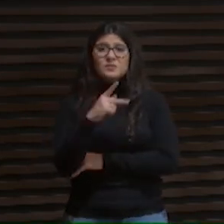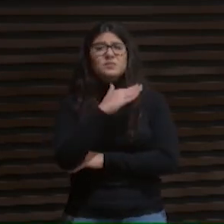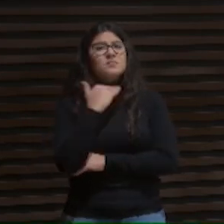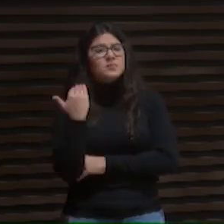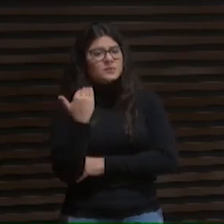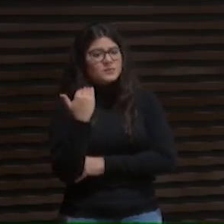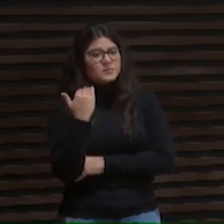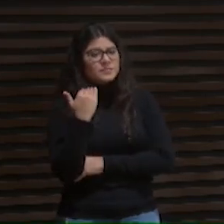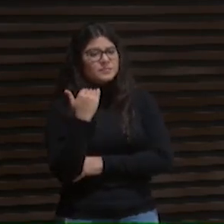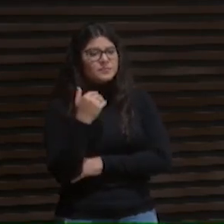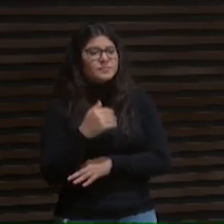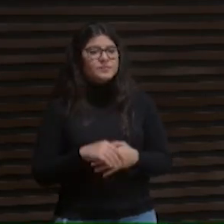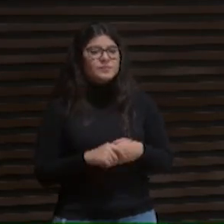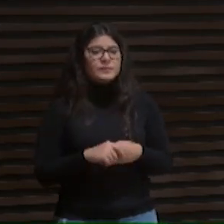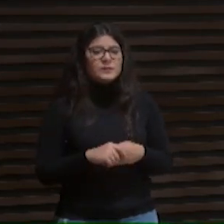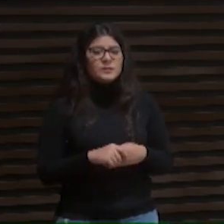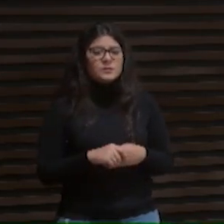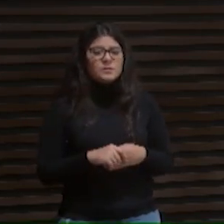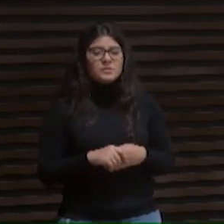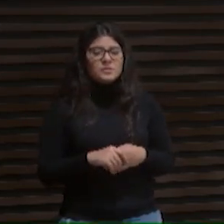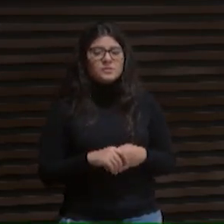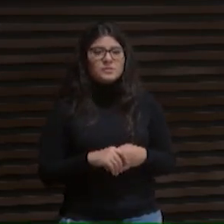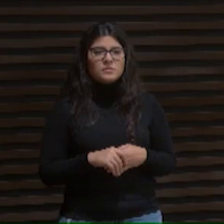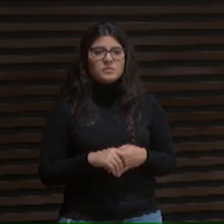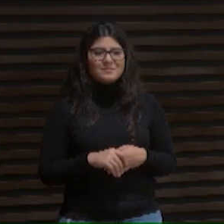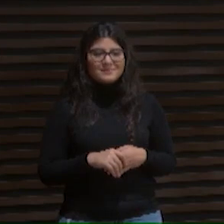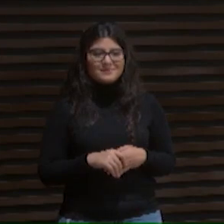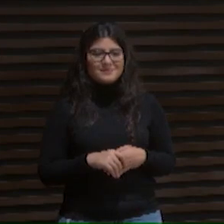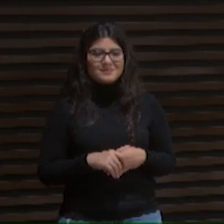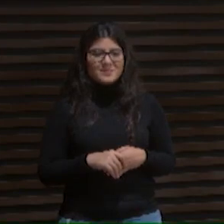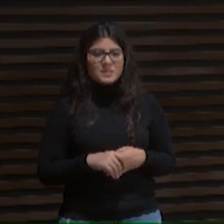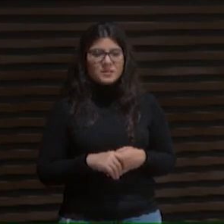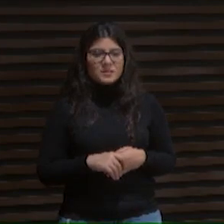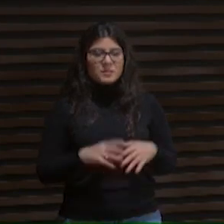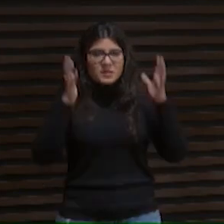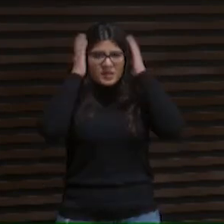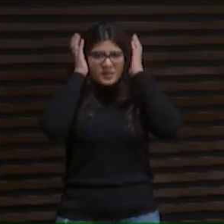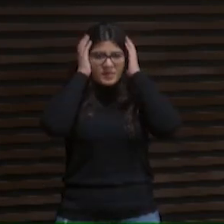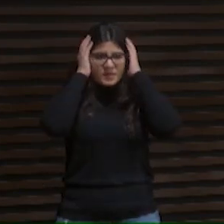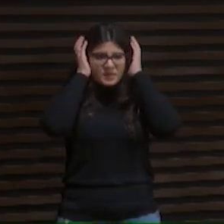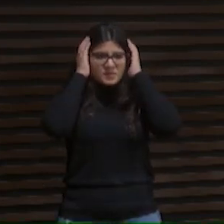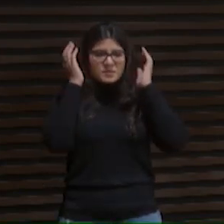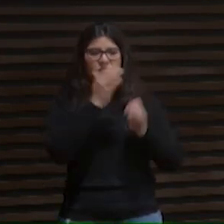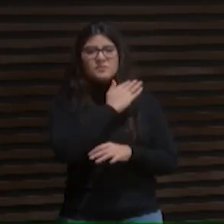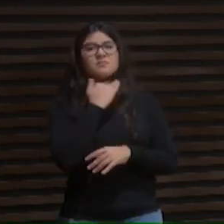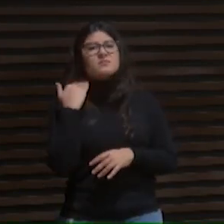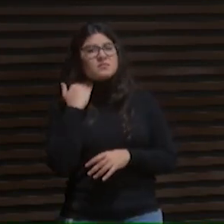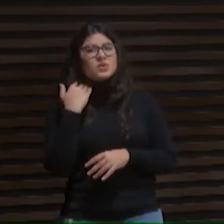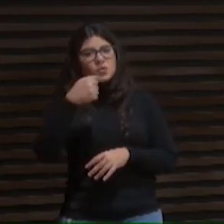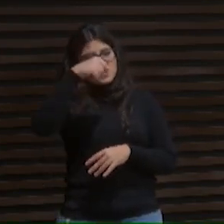martírio. Conta-se que fora decapitado em Roma. De fato, a vida de Paulo é marcada por